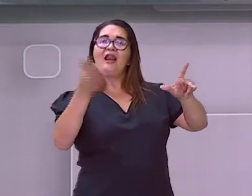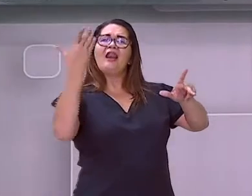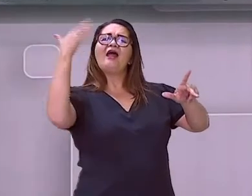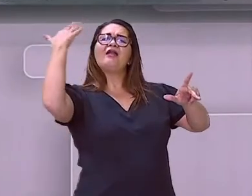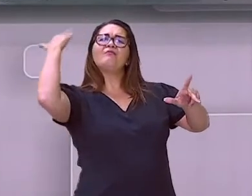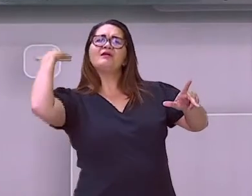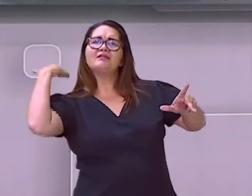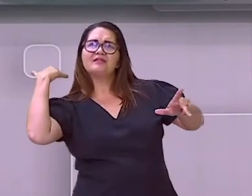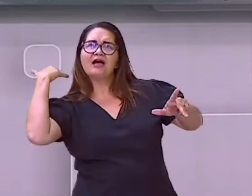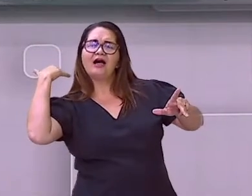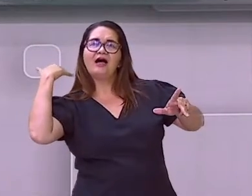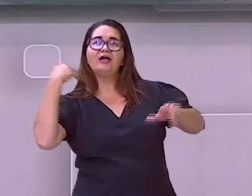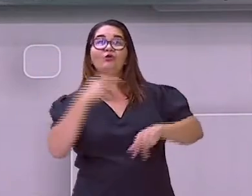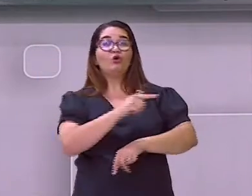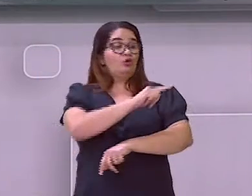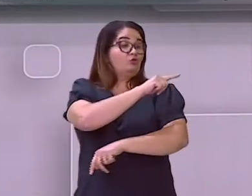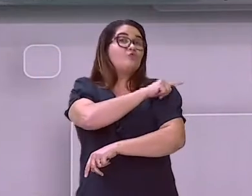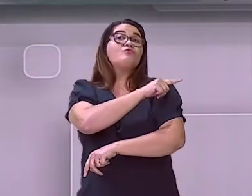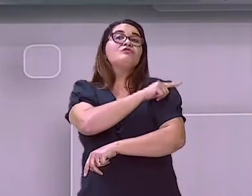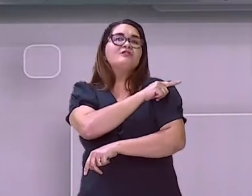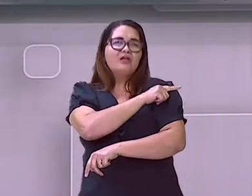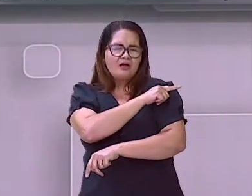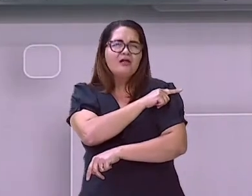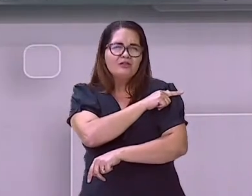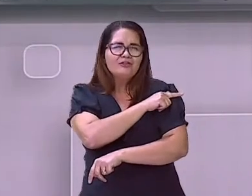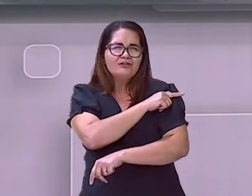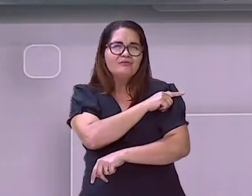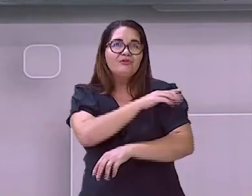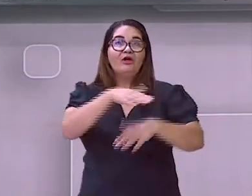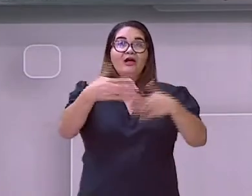território brasileiro do 7º ano, você viu a